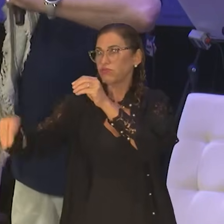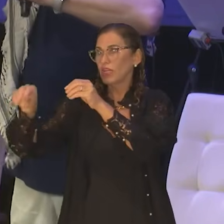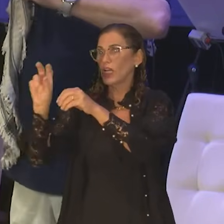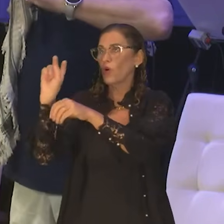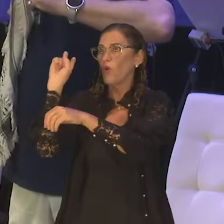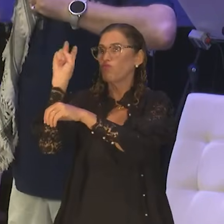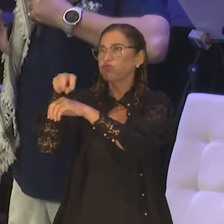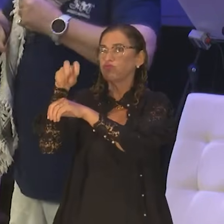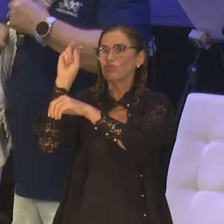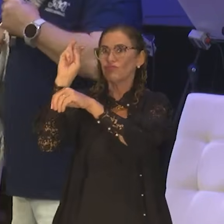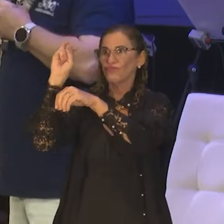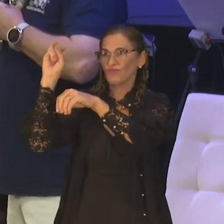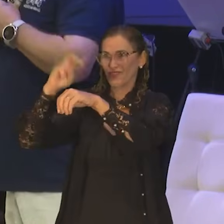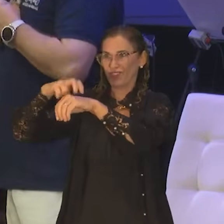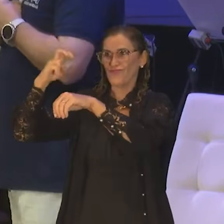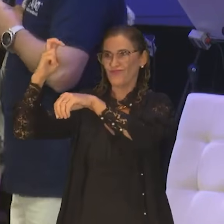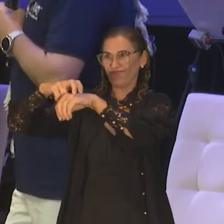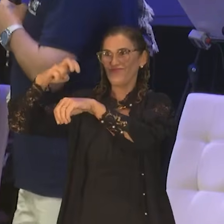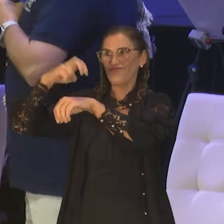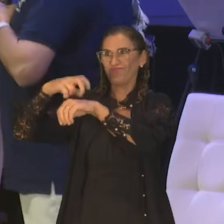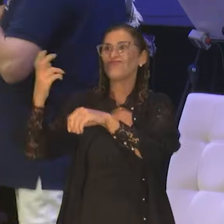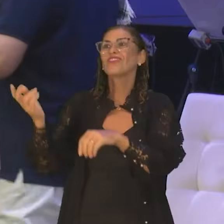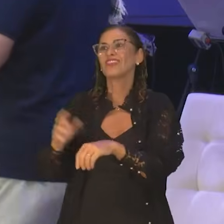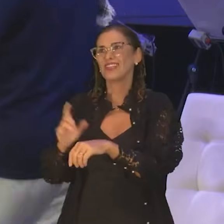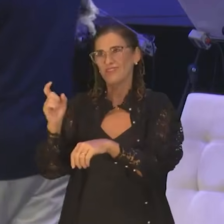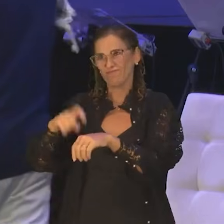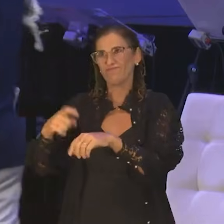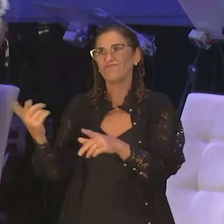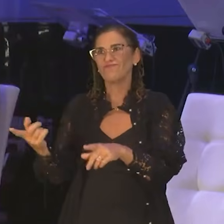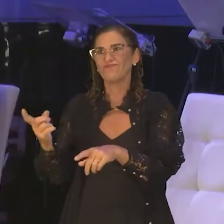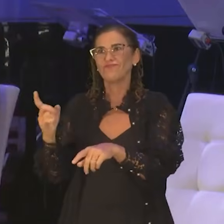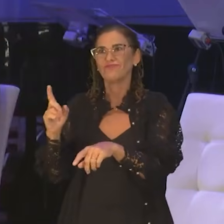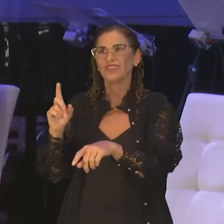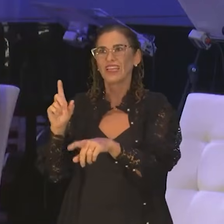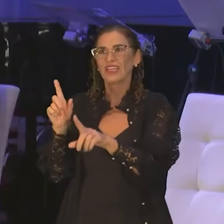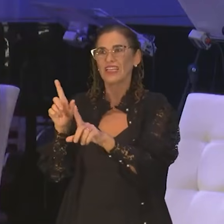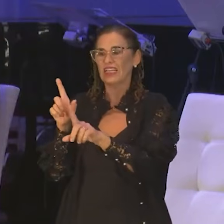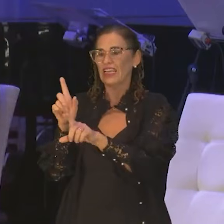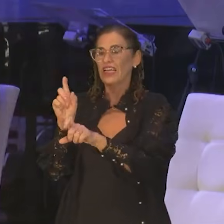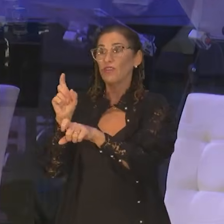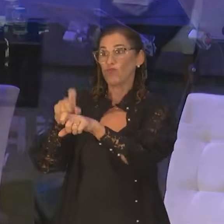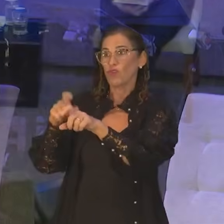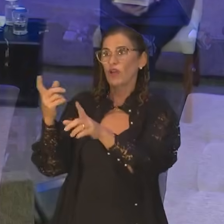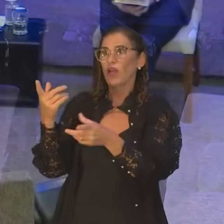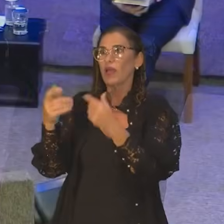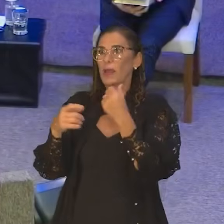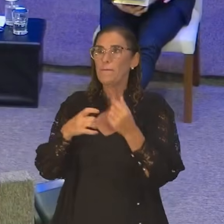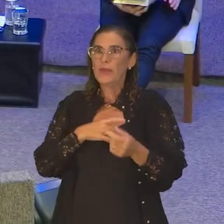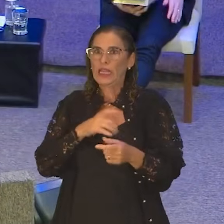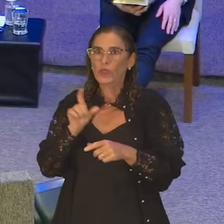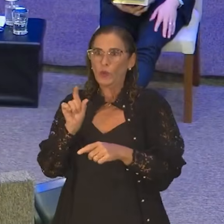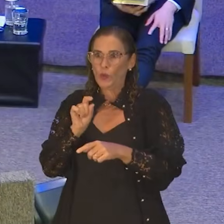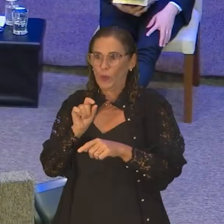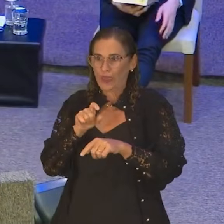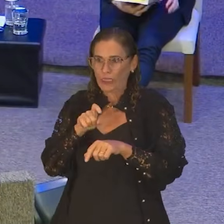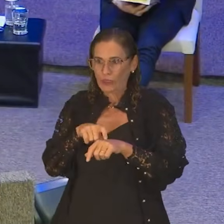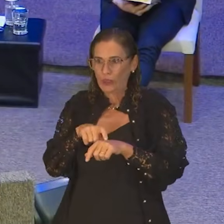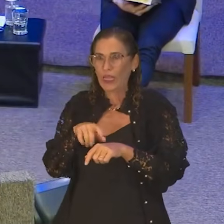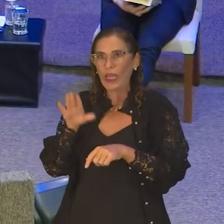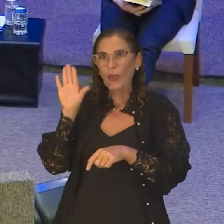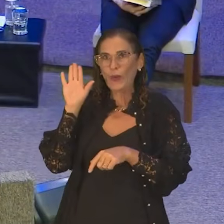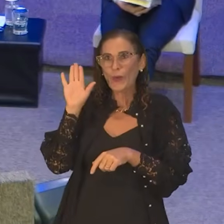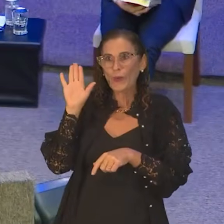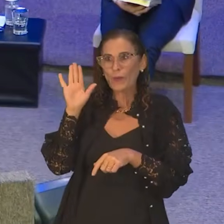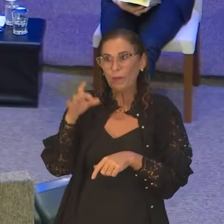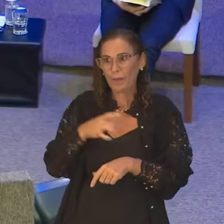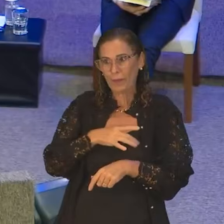Quando eles invadem na guerra, né? Agora, quem tem medo de escorpião pequeno? Eu.